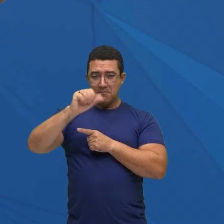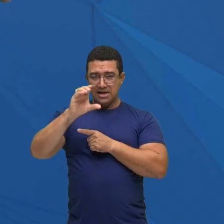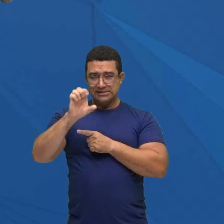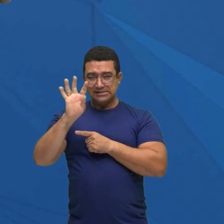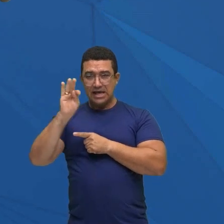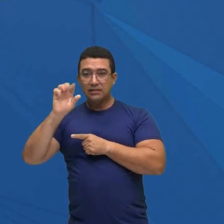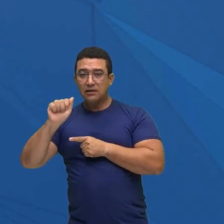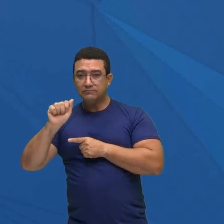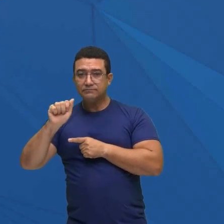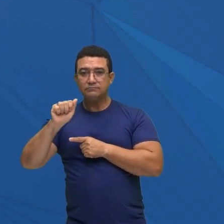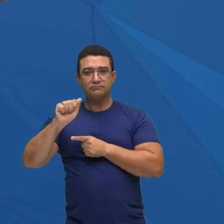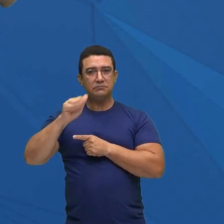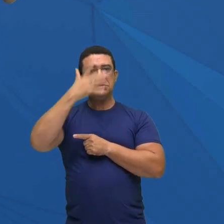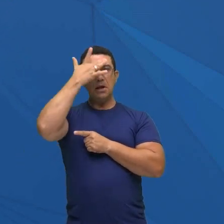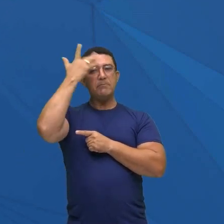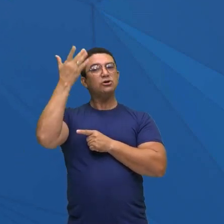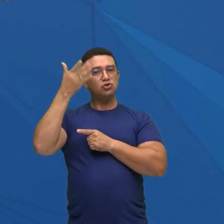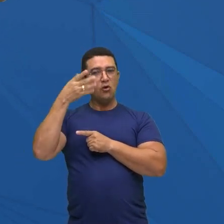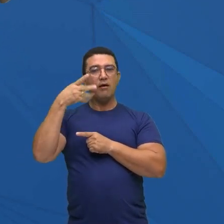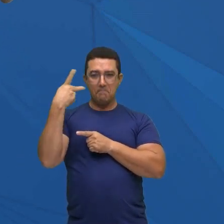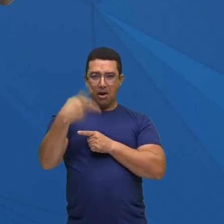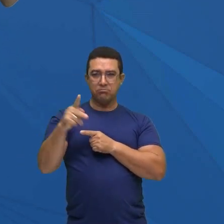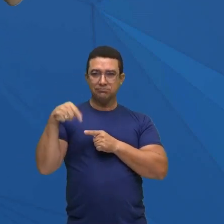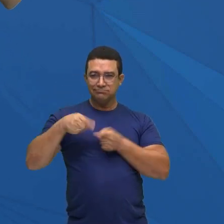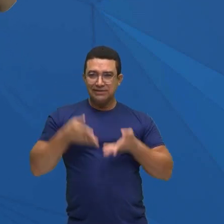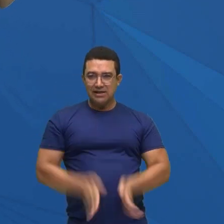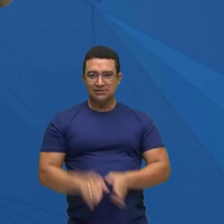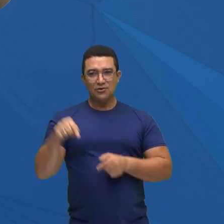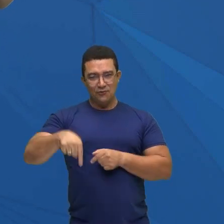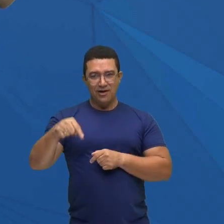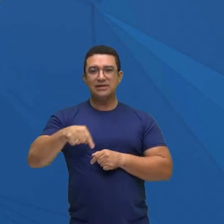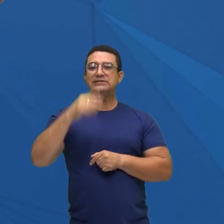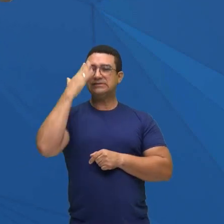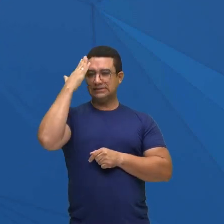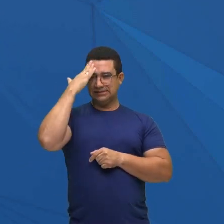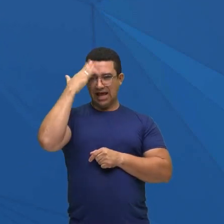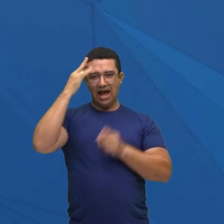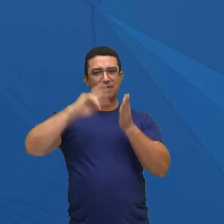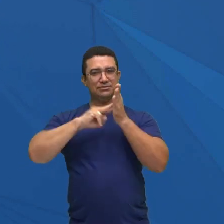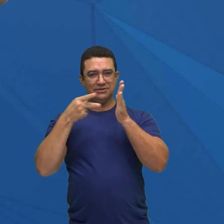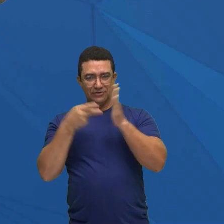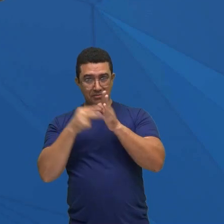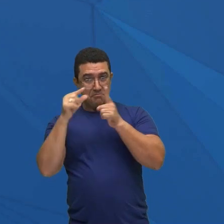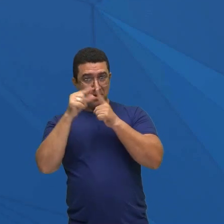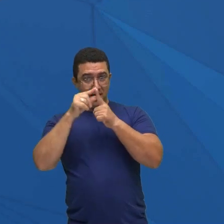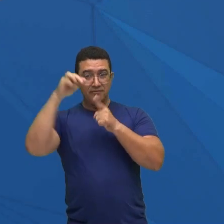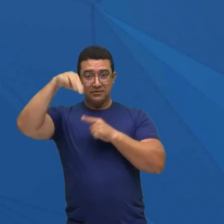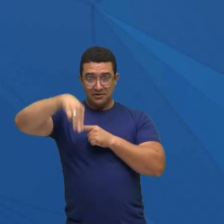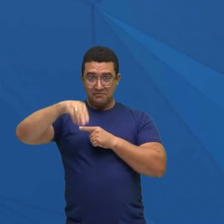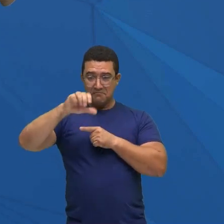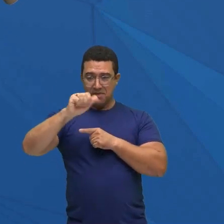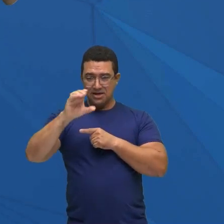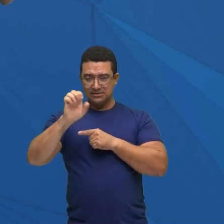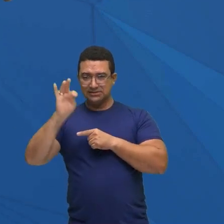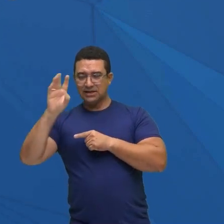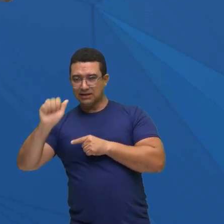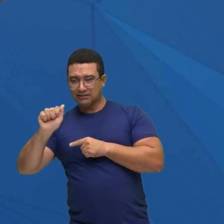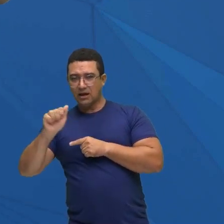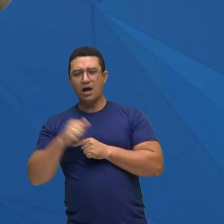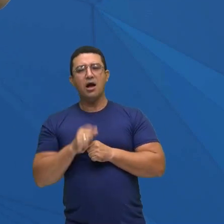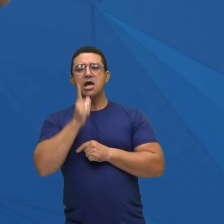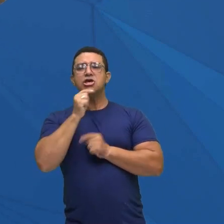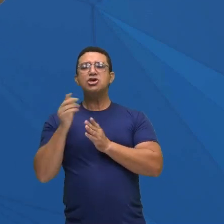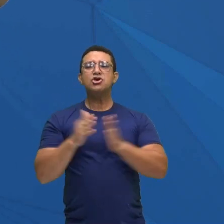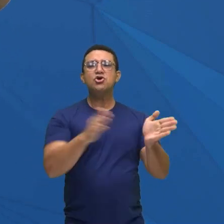maceta? Quem é daqui, quem já está aqui há um tempinho sabe, com certeza já ouviu falar. Pô, o rio Amazonas é